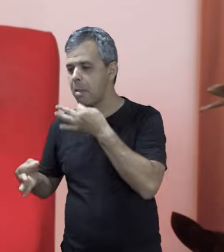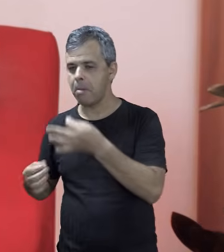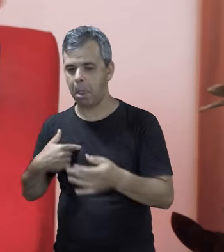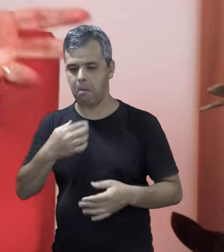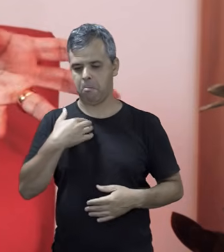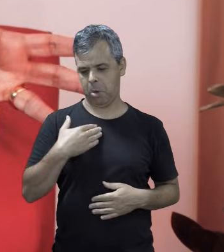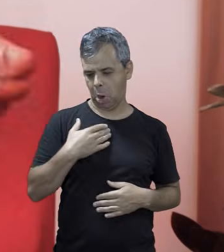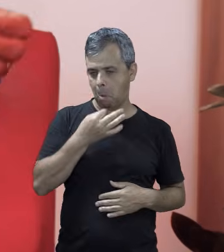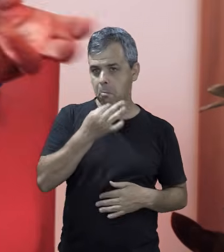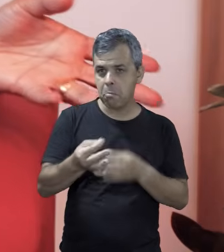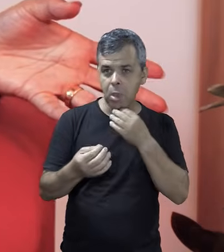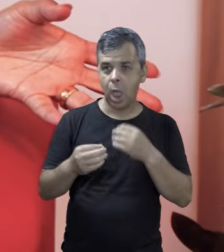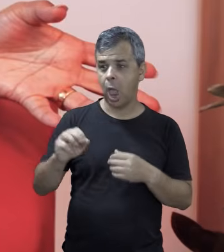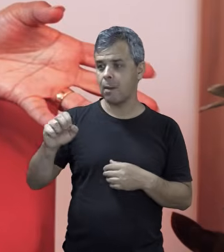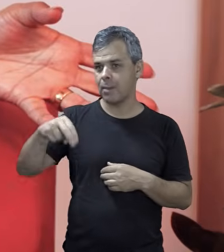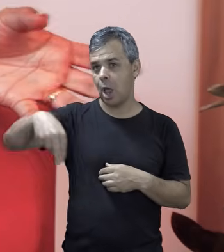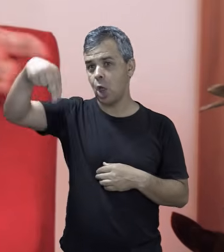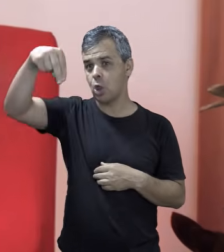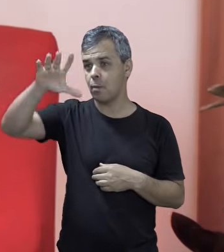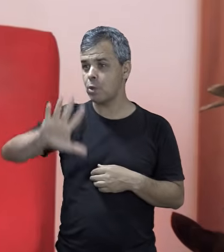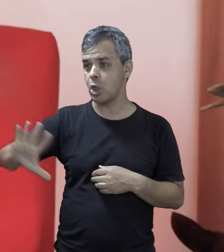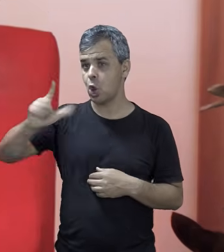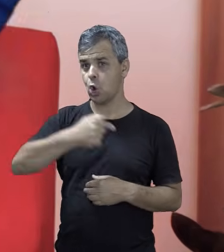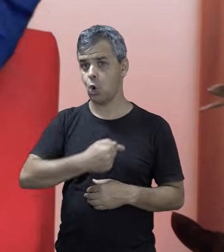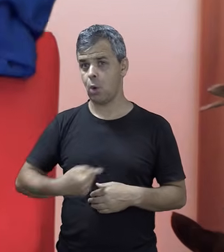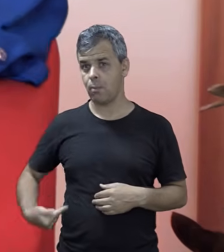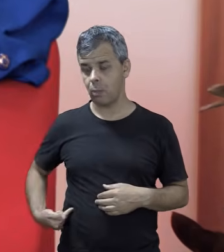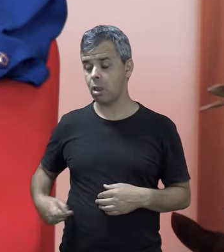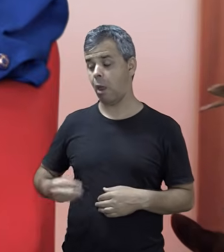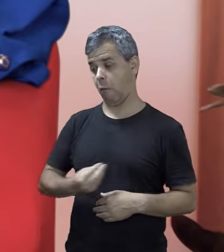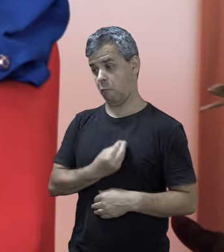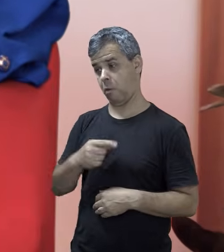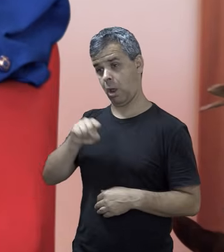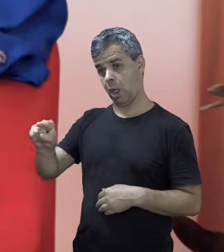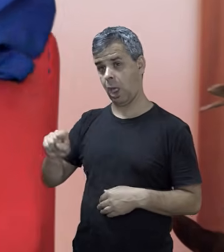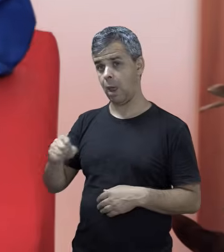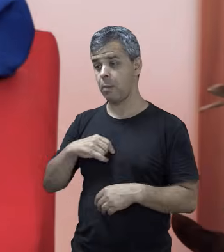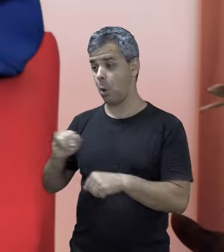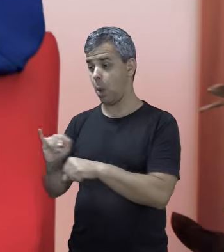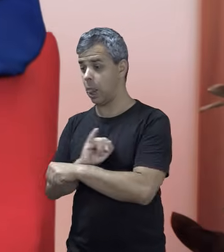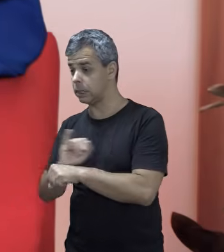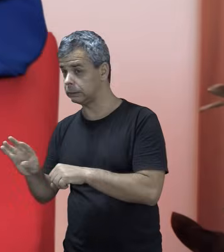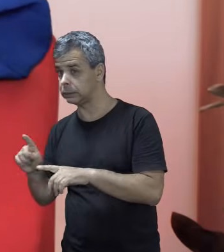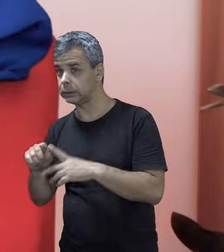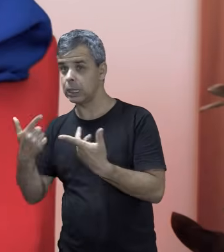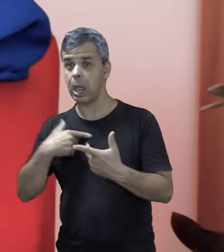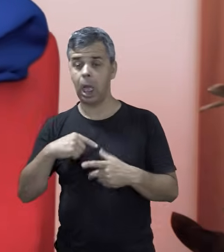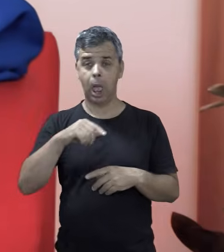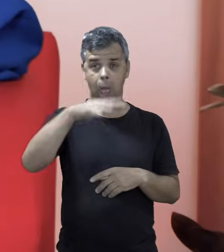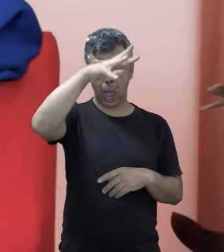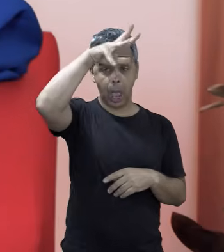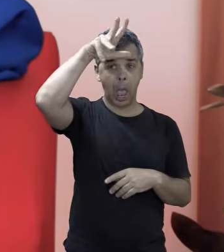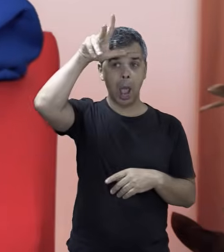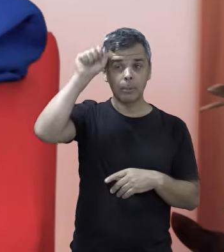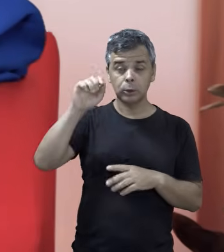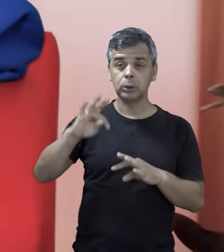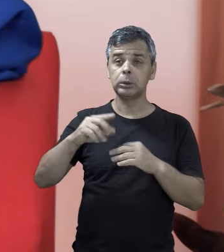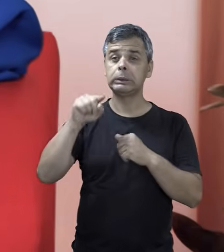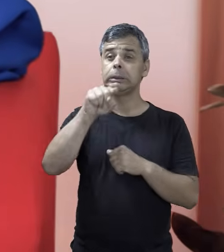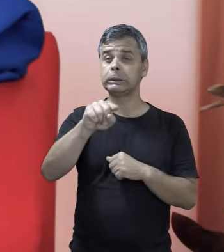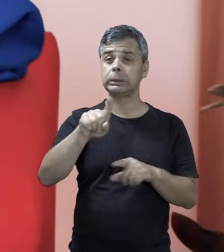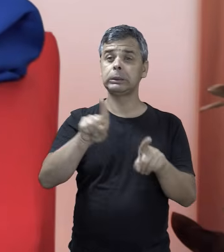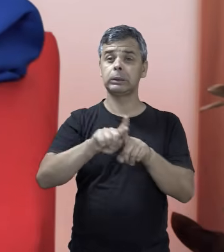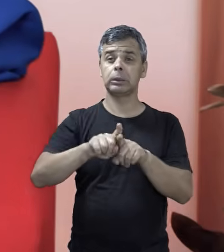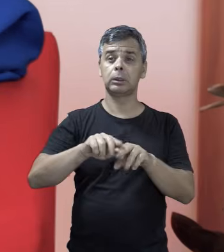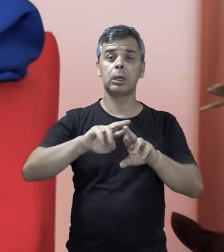No Nordeste, onde tem governador, aí a realidade deles é uma tática. Na Amazônia, que eu sou da Amazônia, lá a